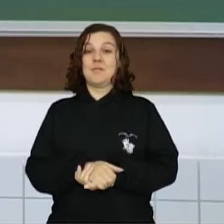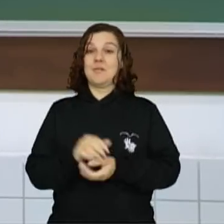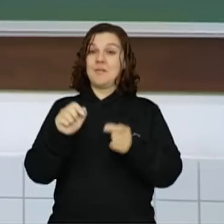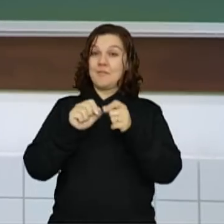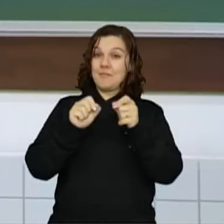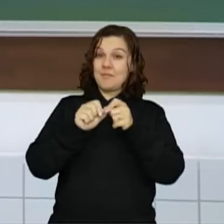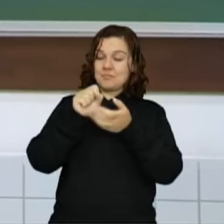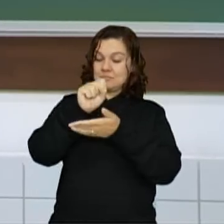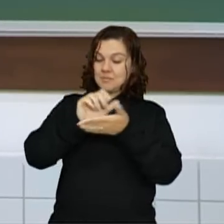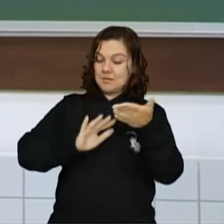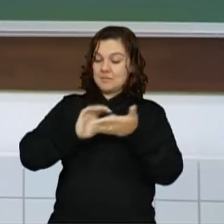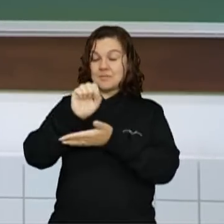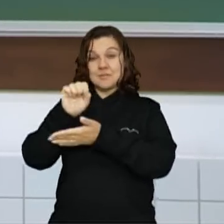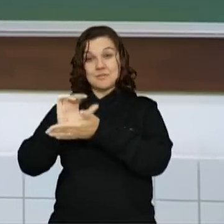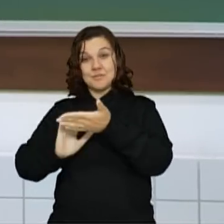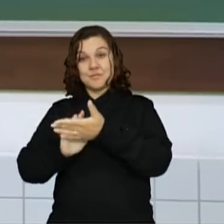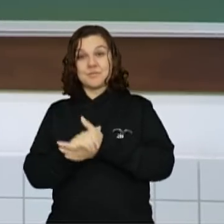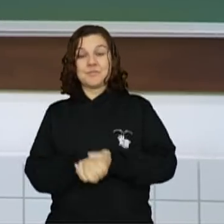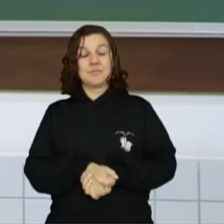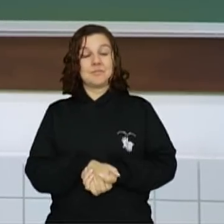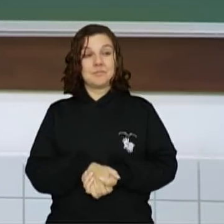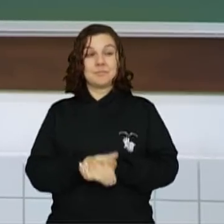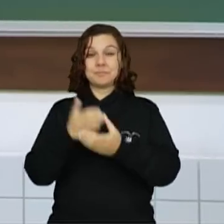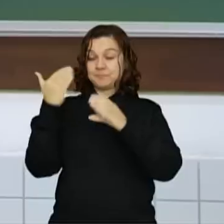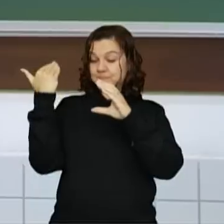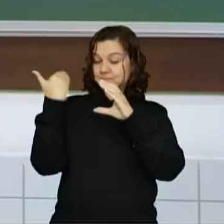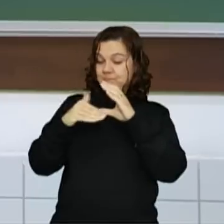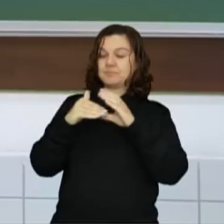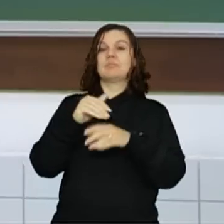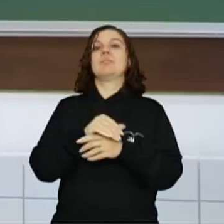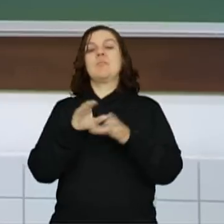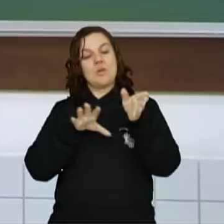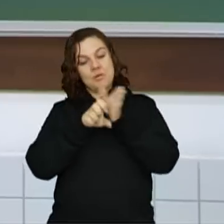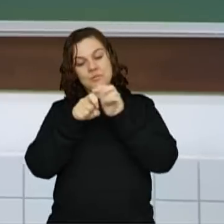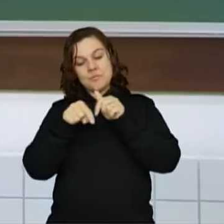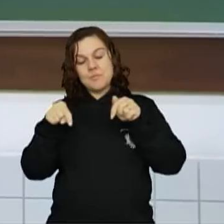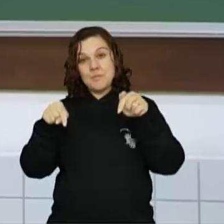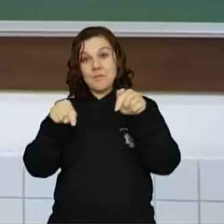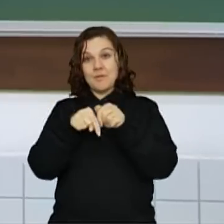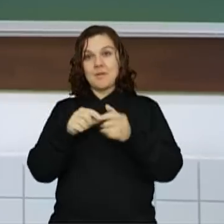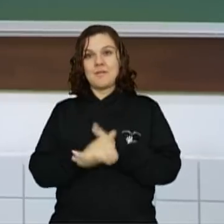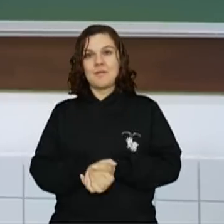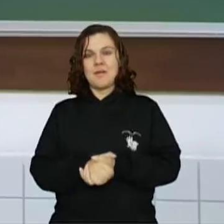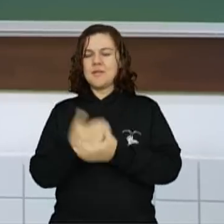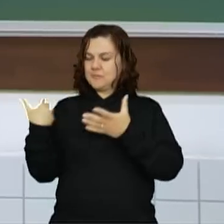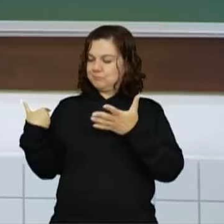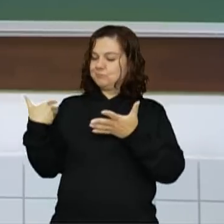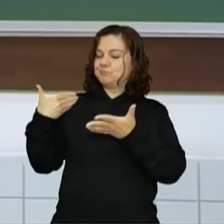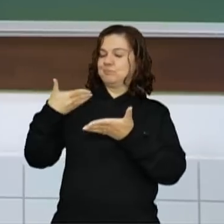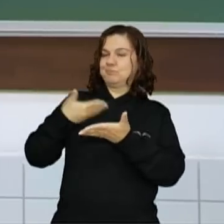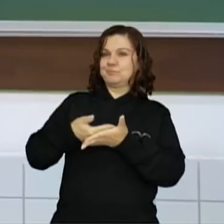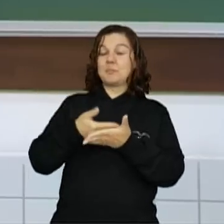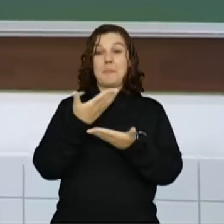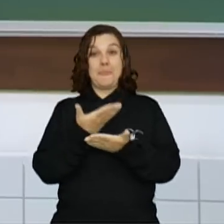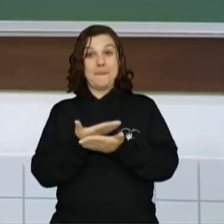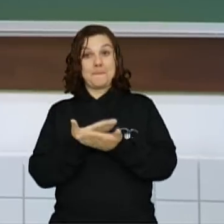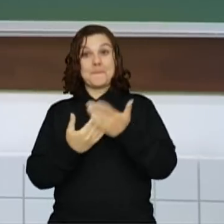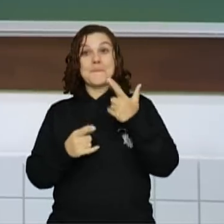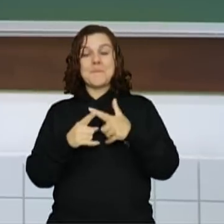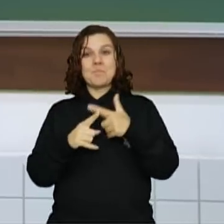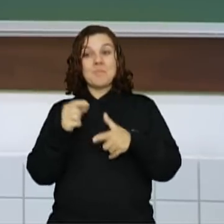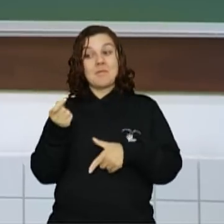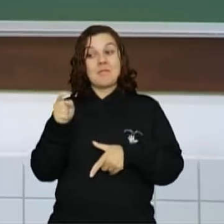faça os exercícios que estão postados lá no Classroom e retome essa aula,